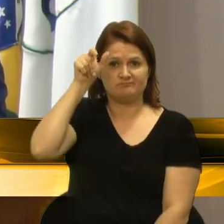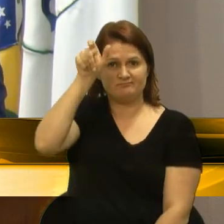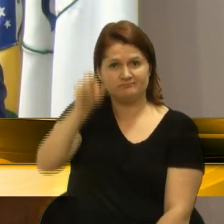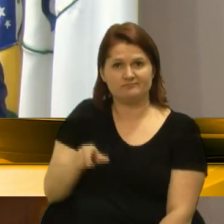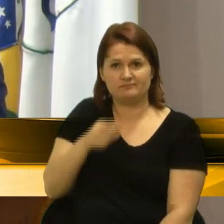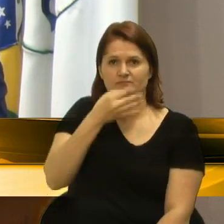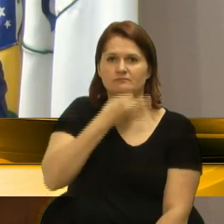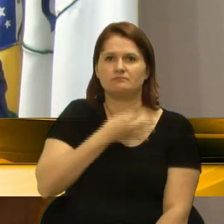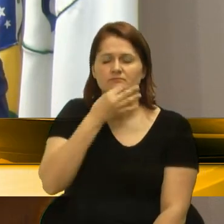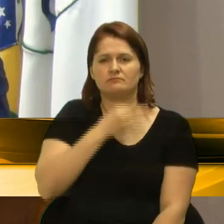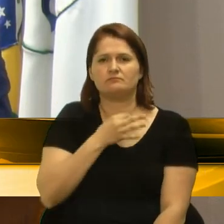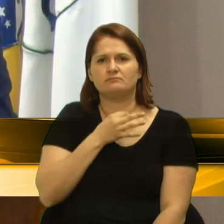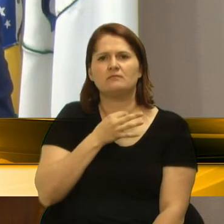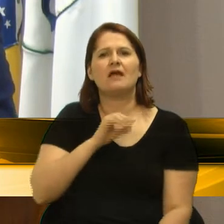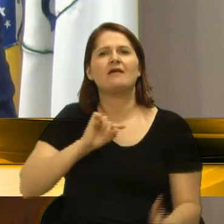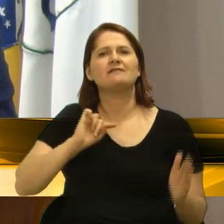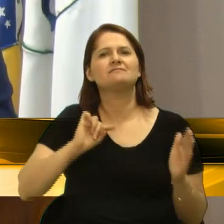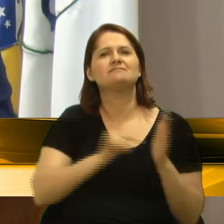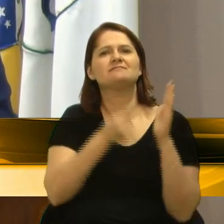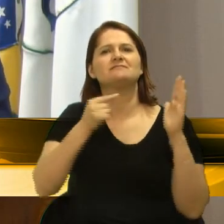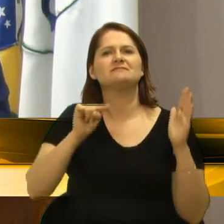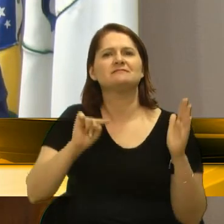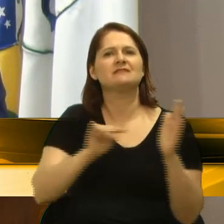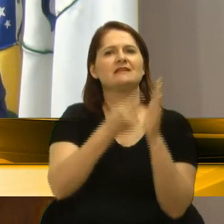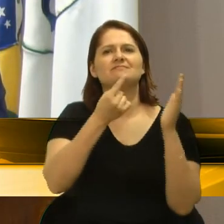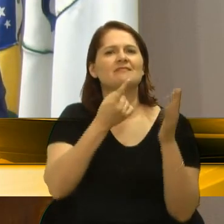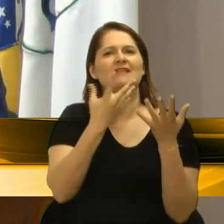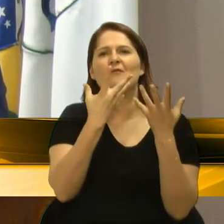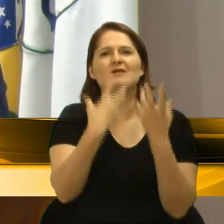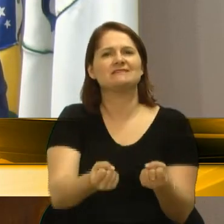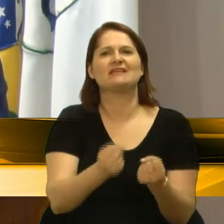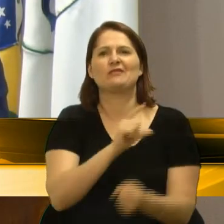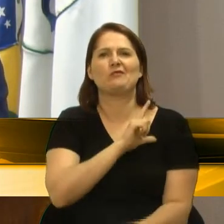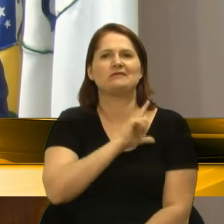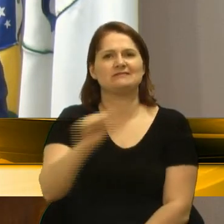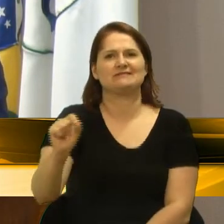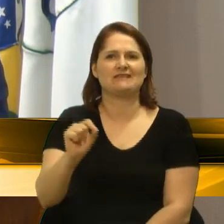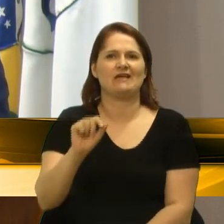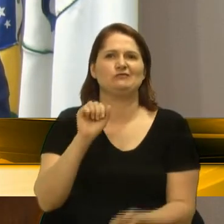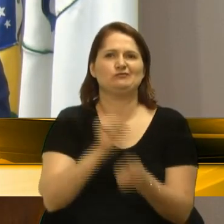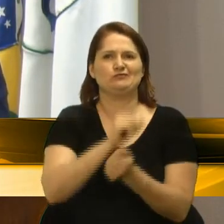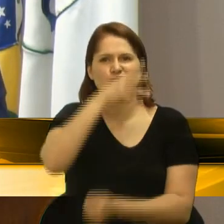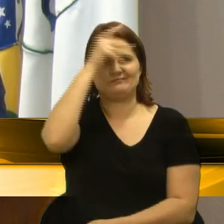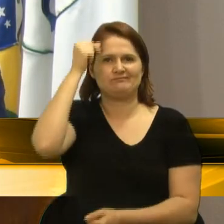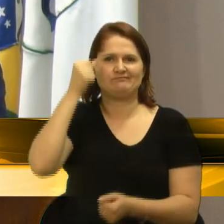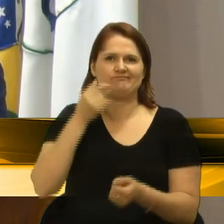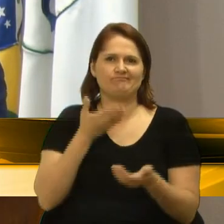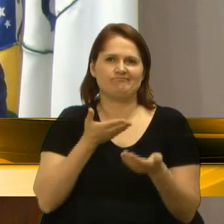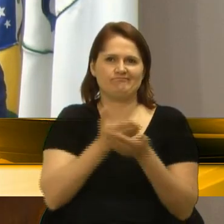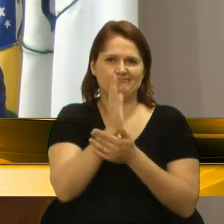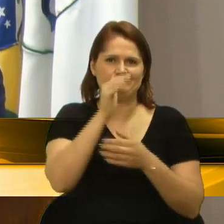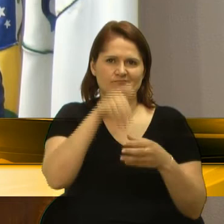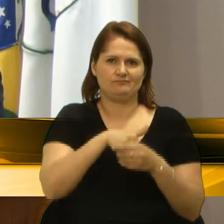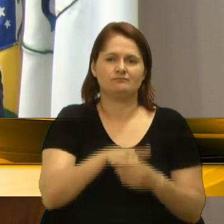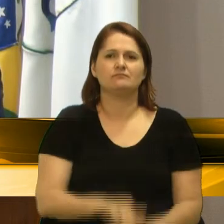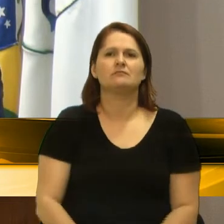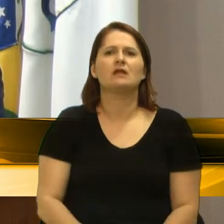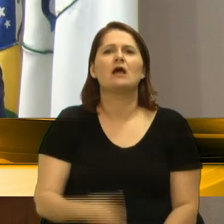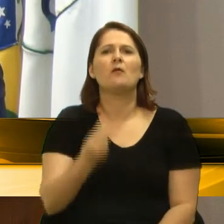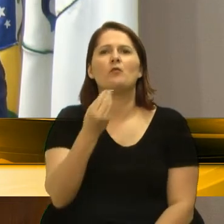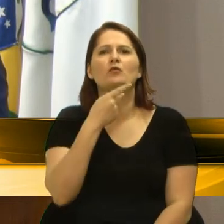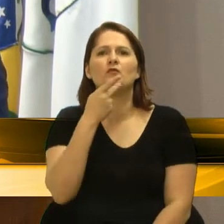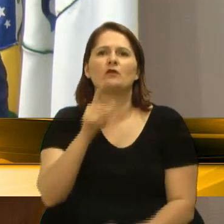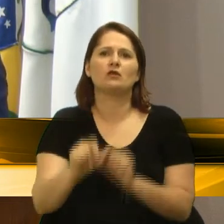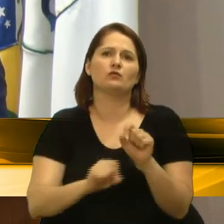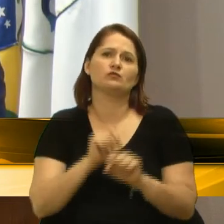denunciante contumaz, um eterno inconformado. Muito foi falado sobre a questão dos aditamentos, onde a